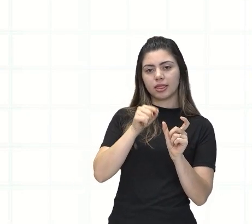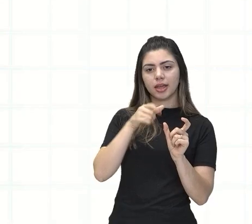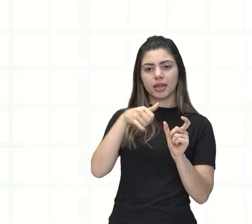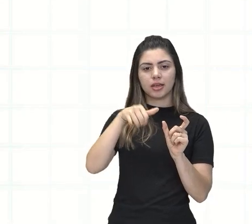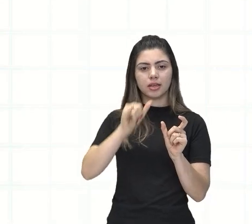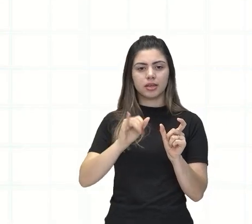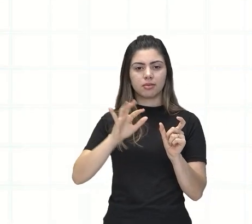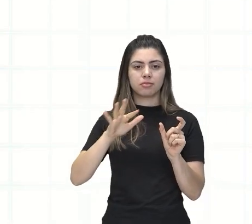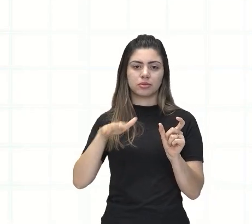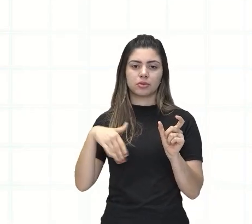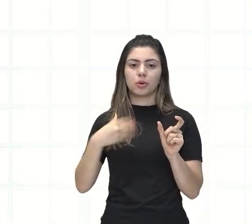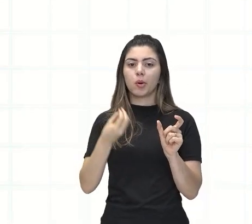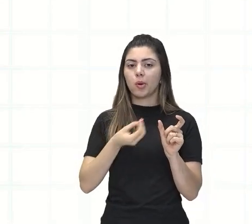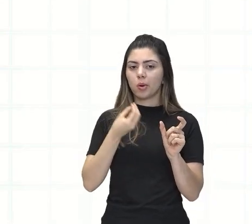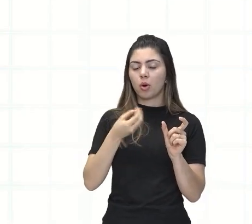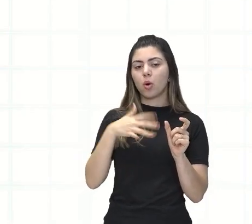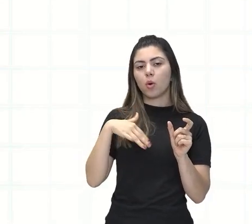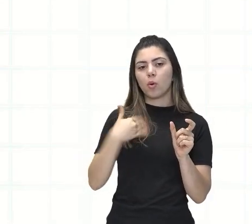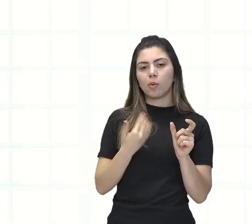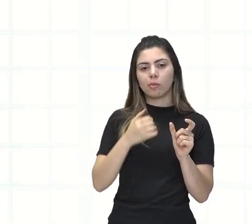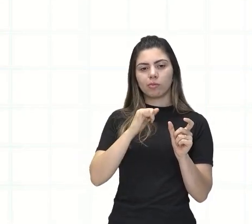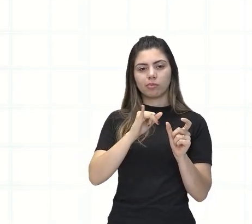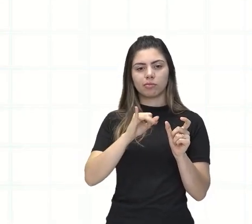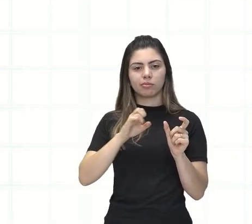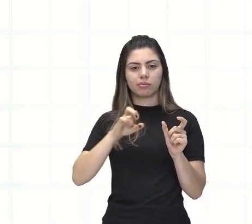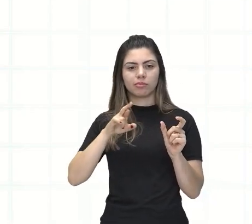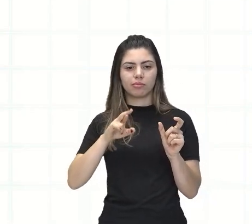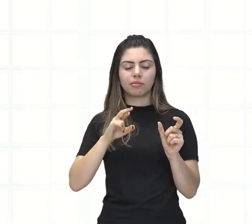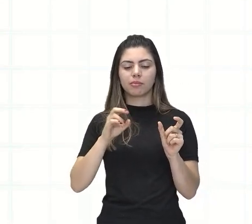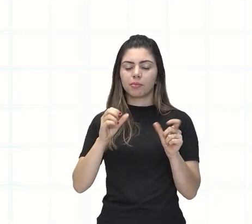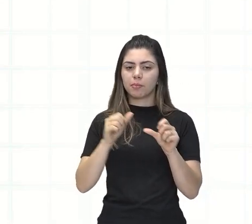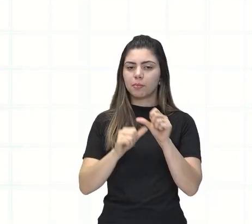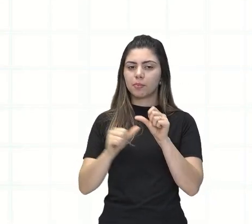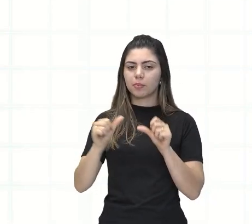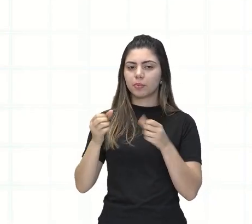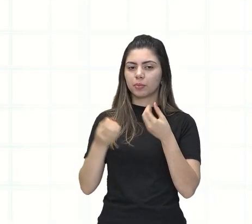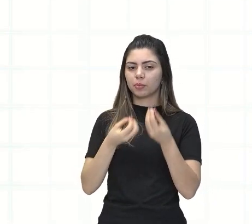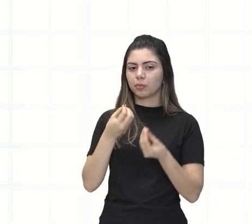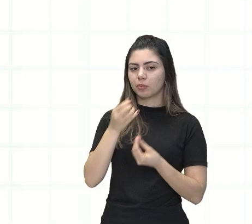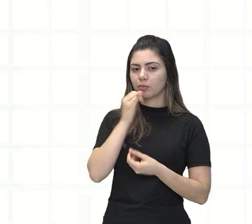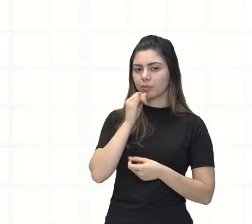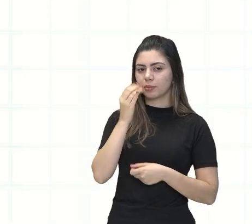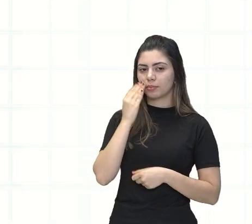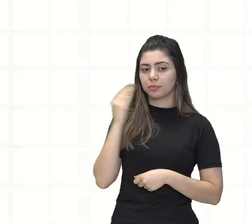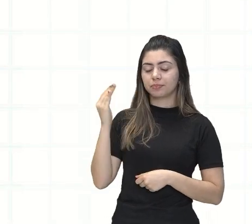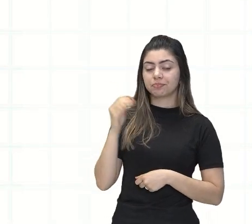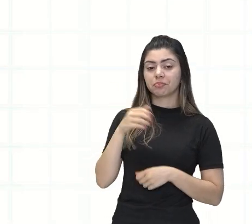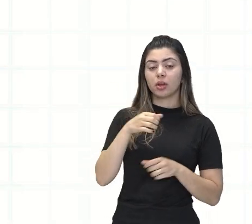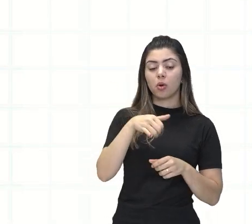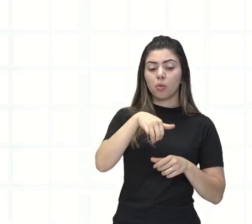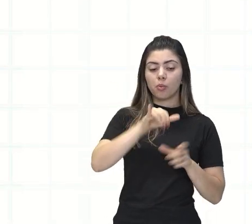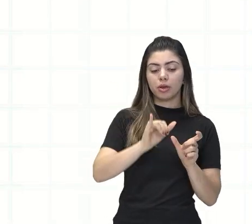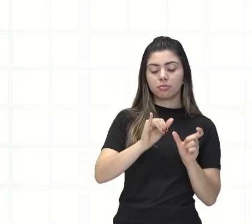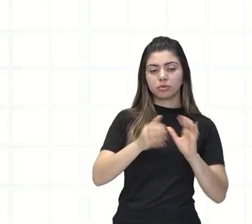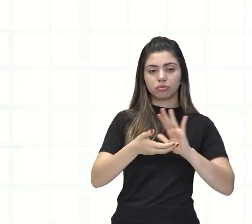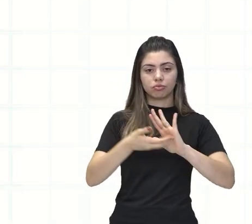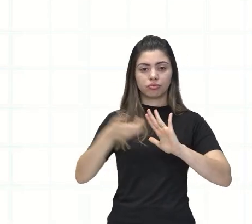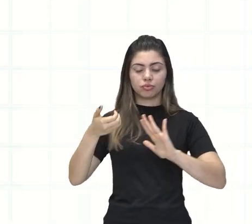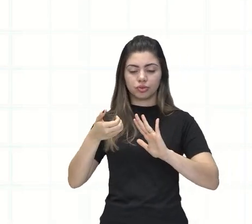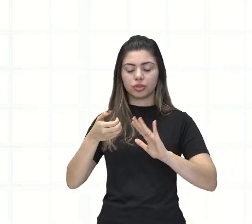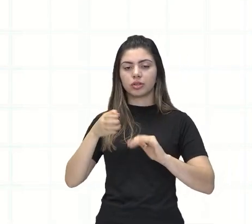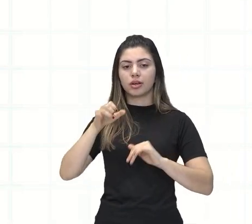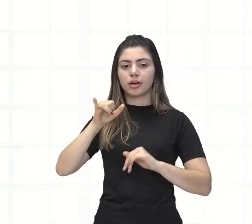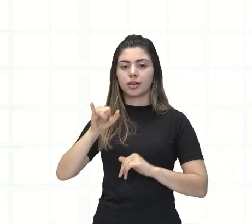ó, happy, happier. O Y sai e recebe o